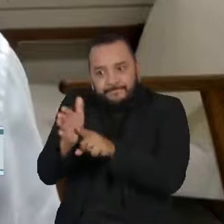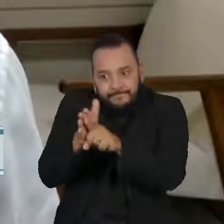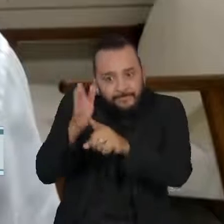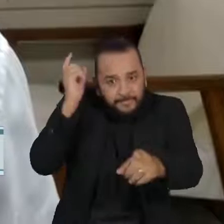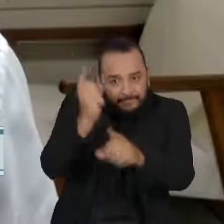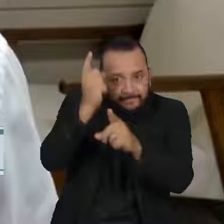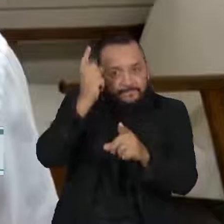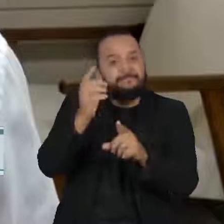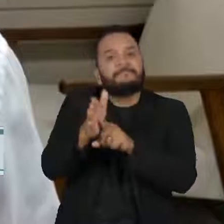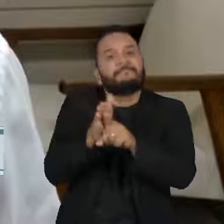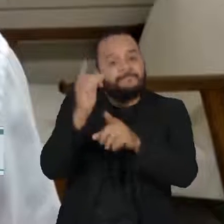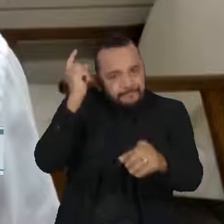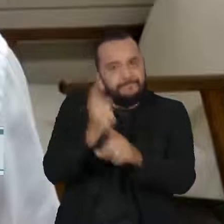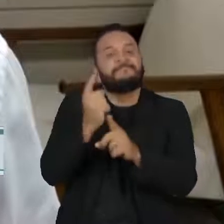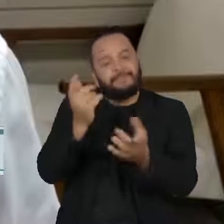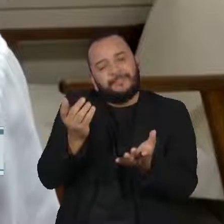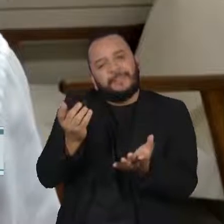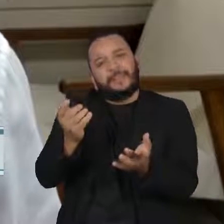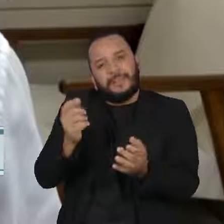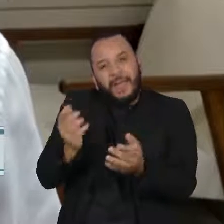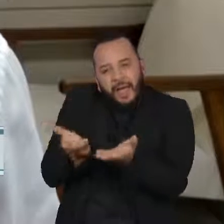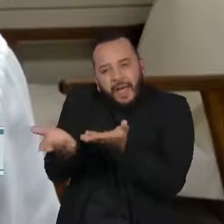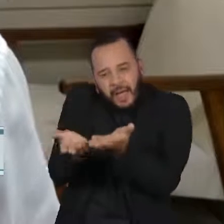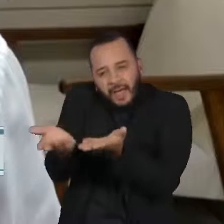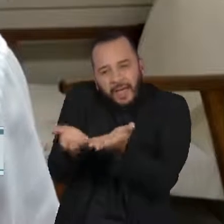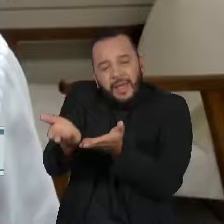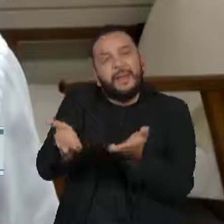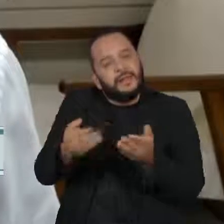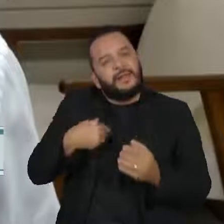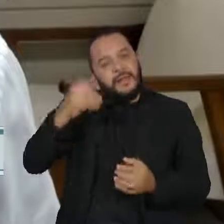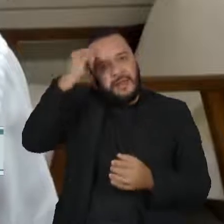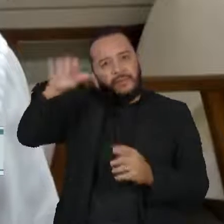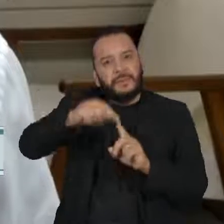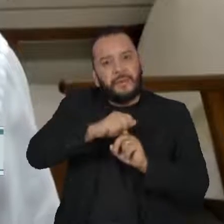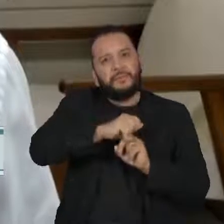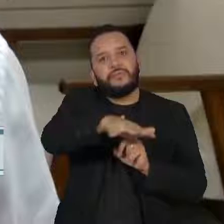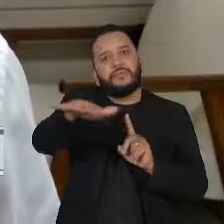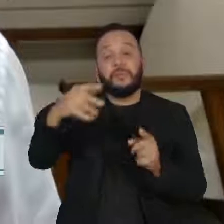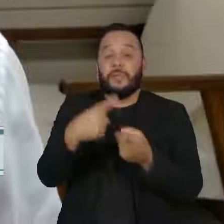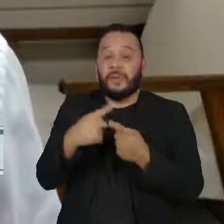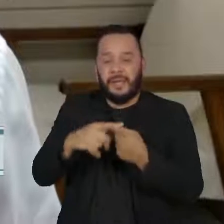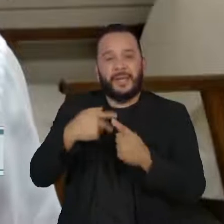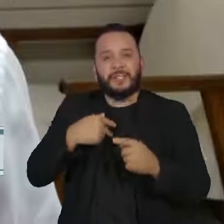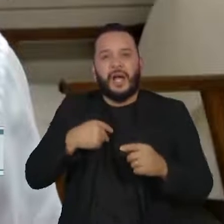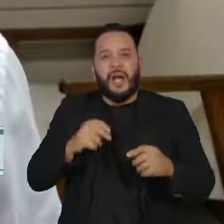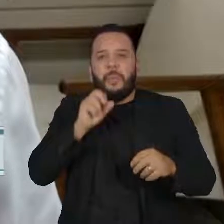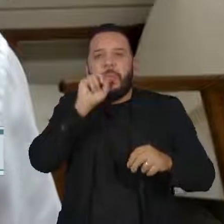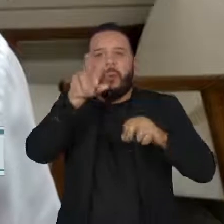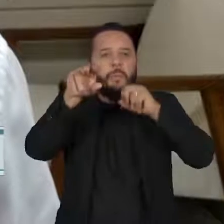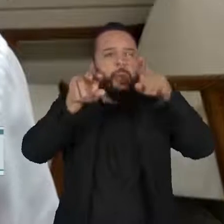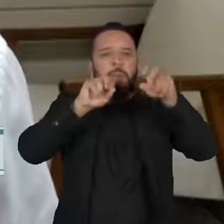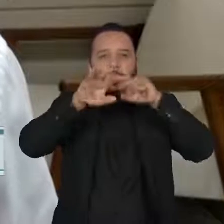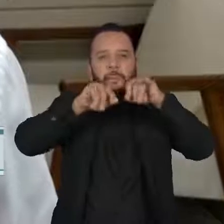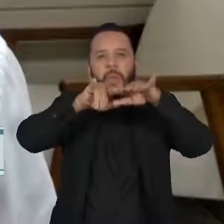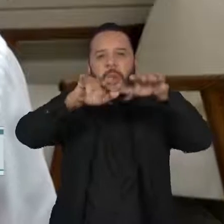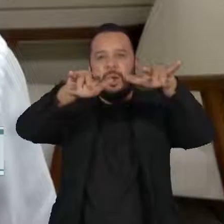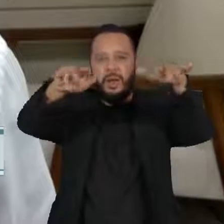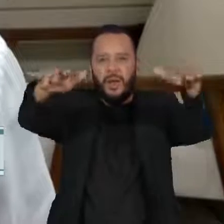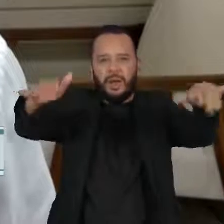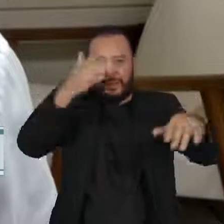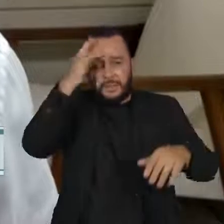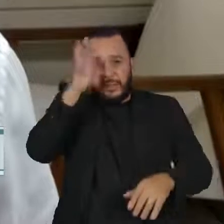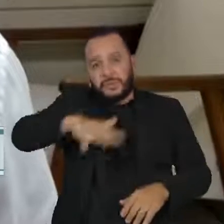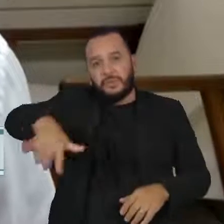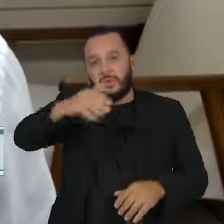diagnóstico precoce, você evita a transmissão, já que a doença é transmitida pelo ar, ela pode ser transmitida para as pessoas